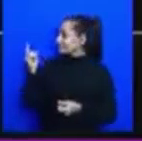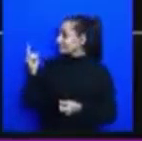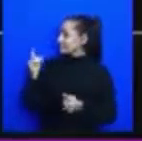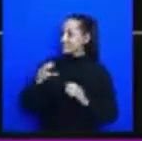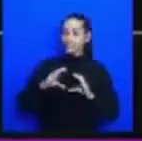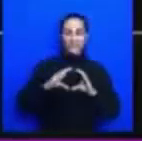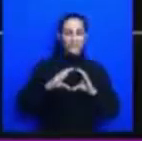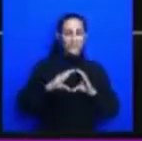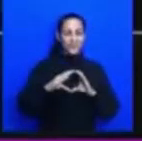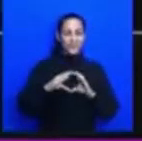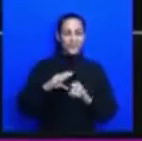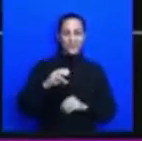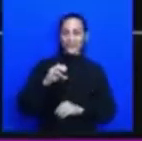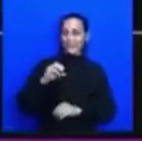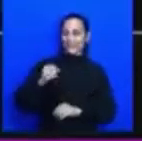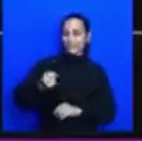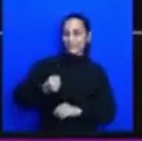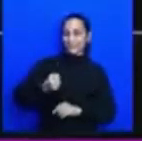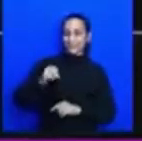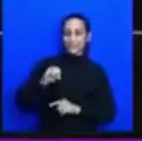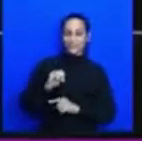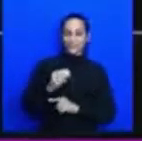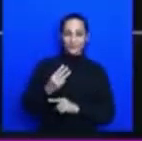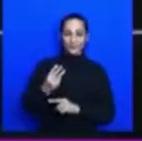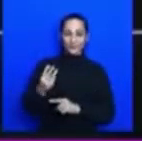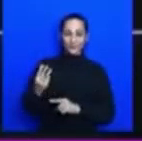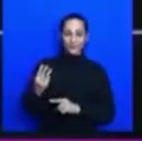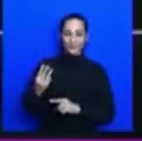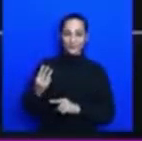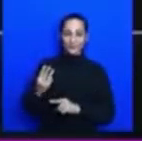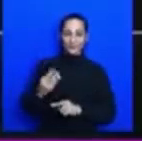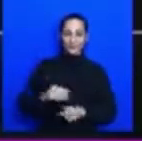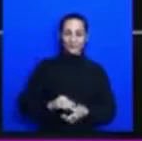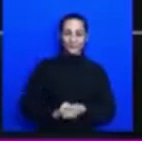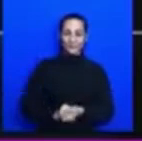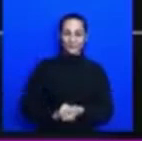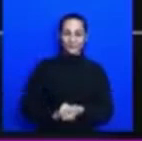03 é a terceira bola sorteada.